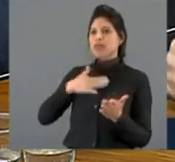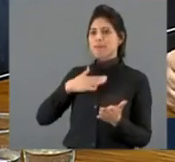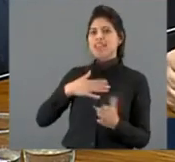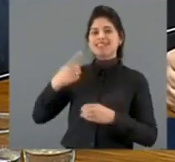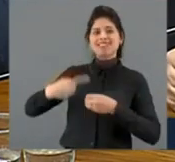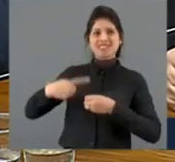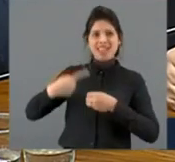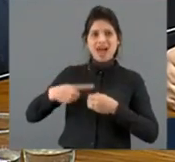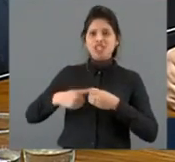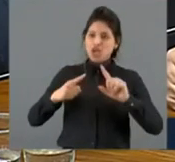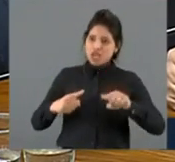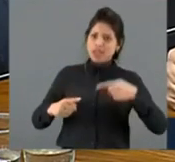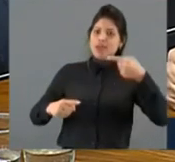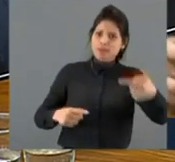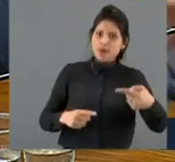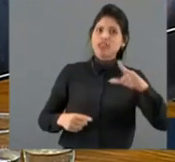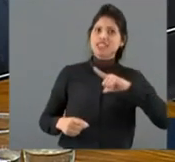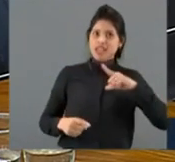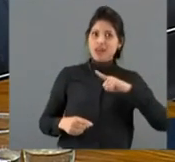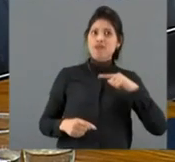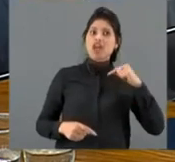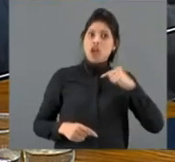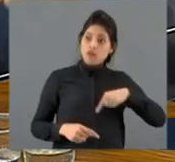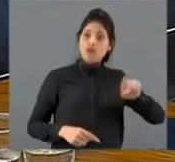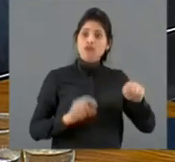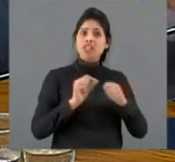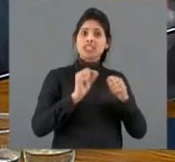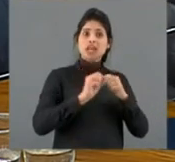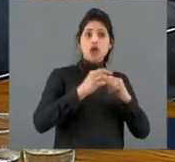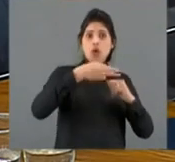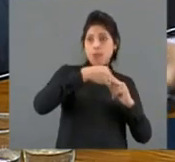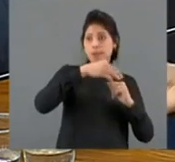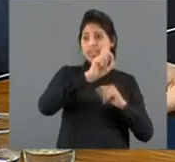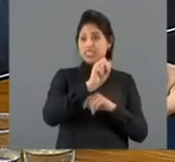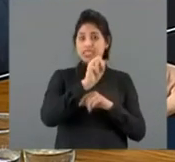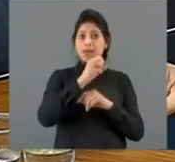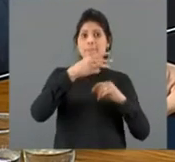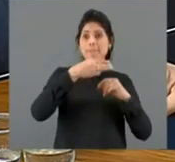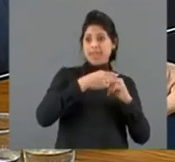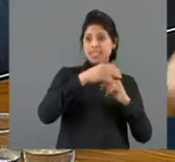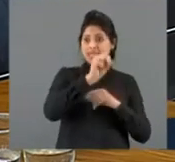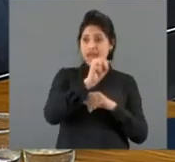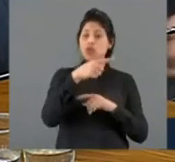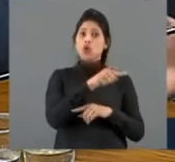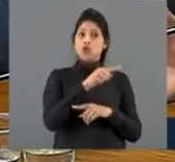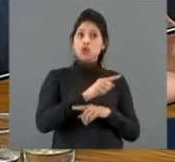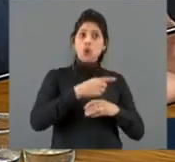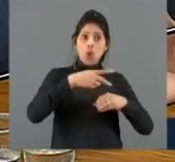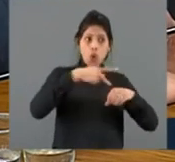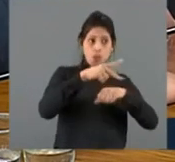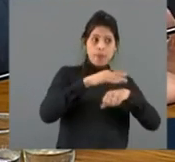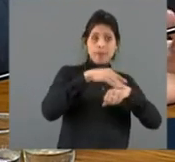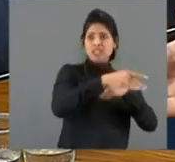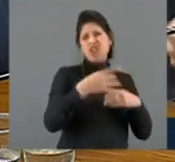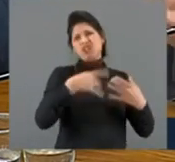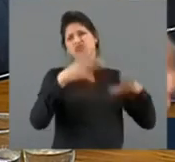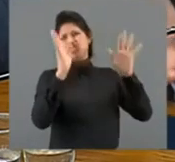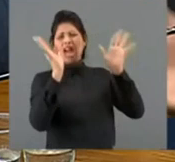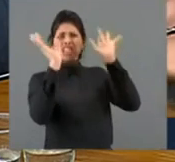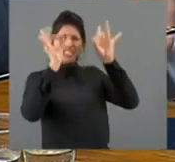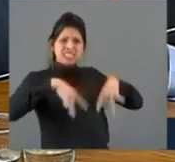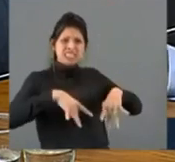ter sido vereador na minha cidade de Dois Irmãos, fui fazer um mestrado no exterior, porque eu achei que eu não voltaria à política. Eu tinha desistido da atividade política, com